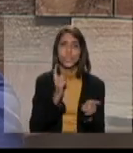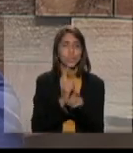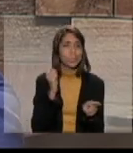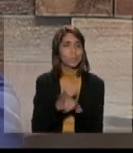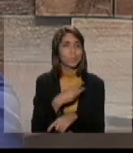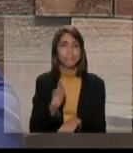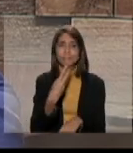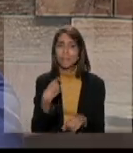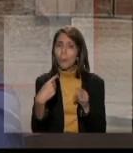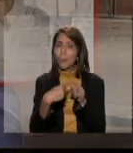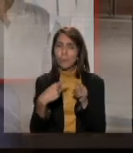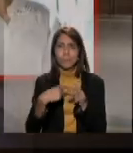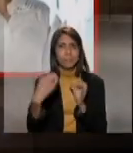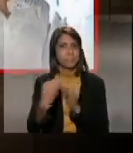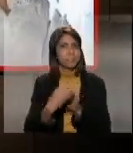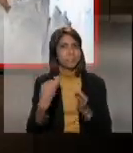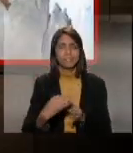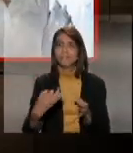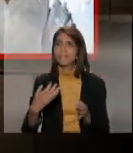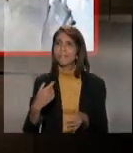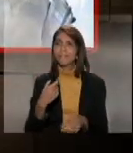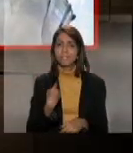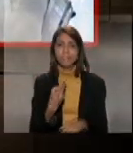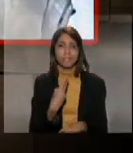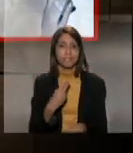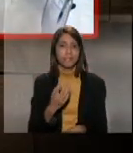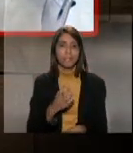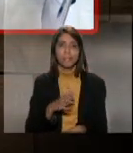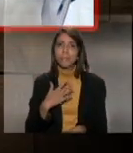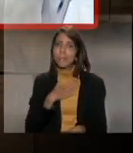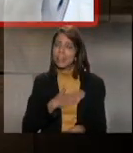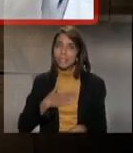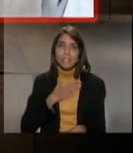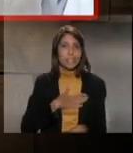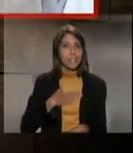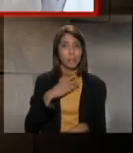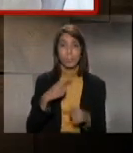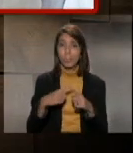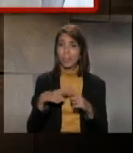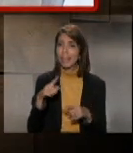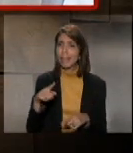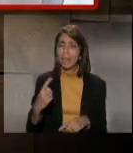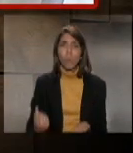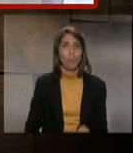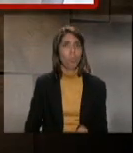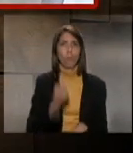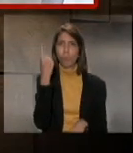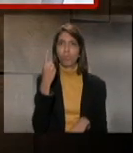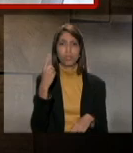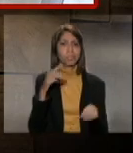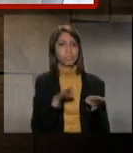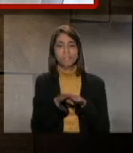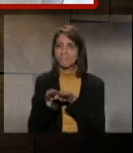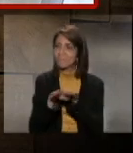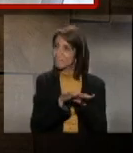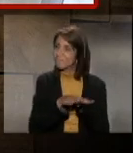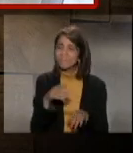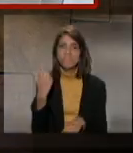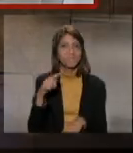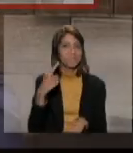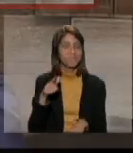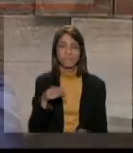descobrimos muitas afinidades e foi um prazer visão assim acho que meu aplauso para ele é uma unanimidade